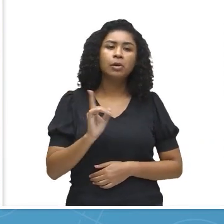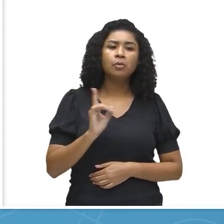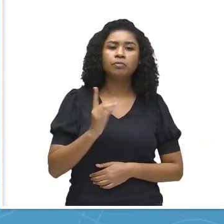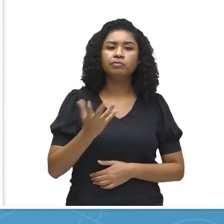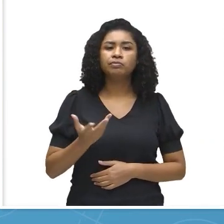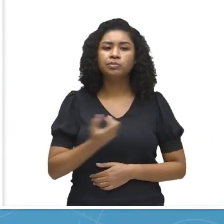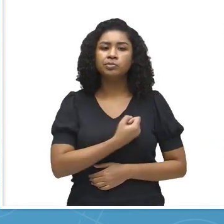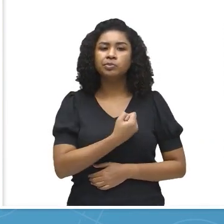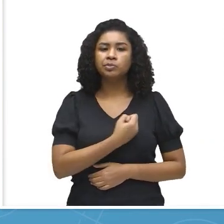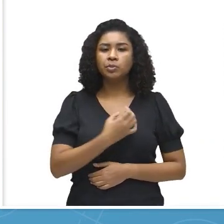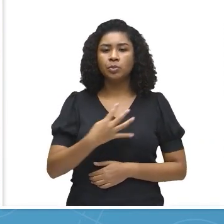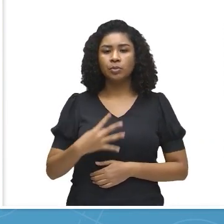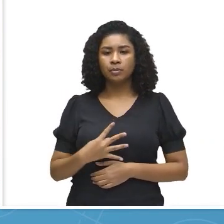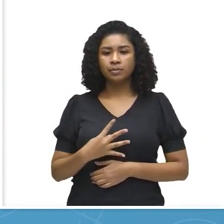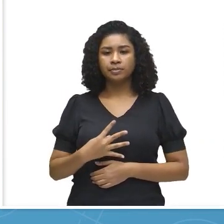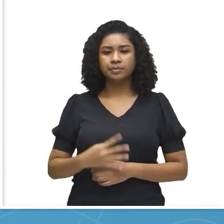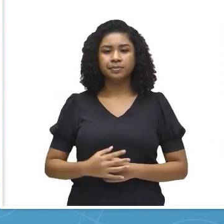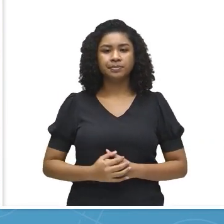tela.